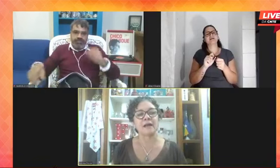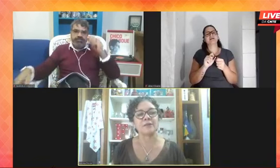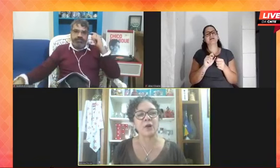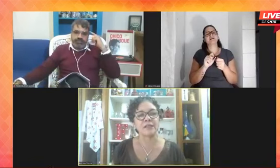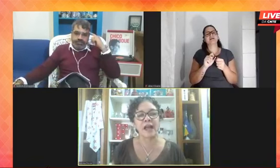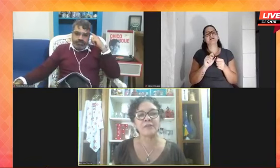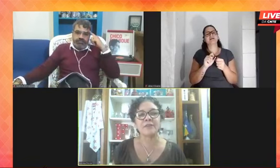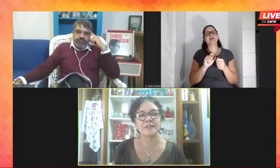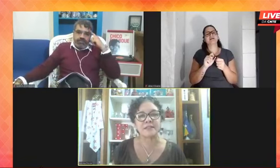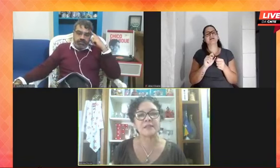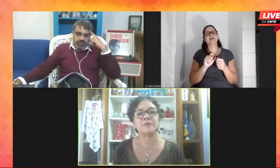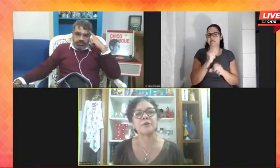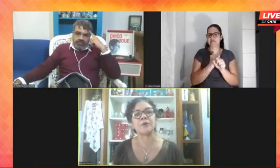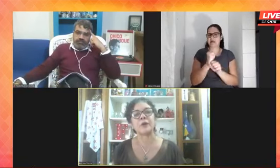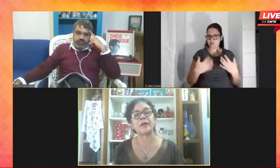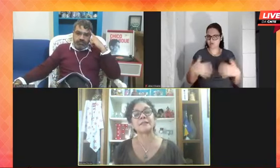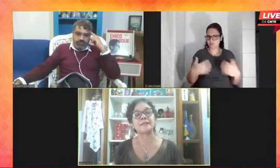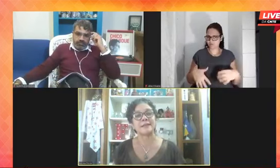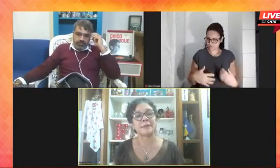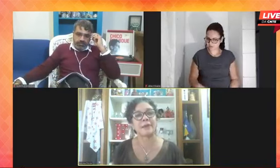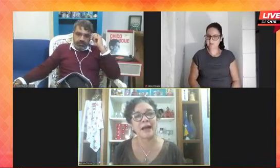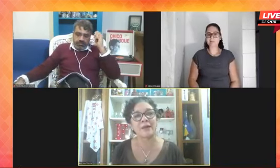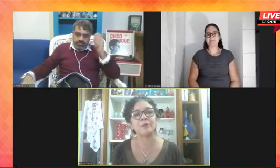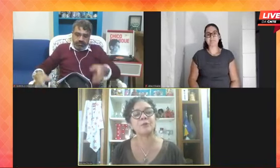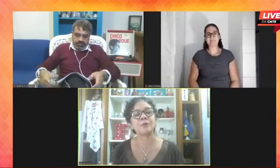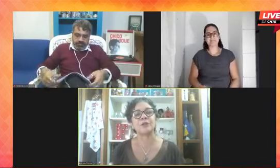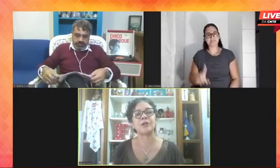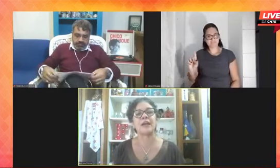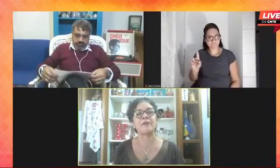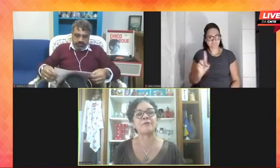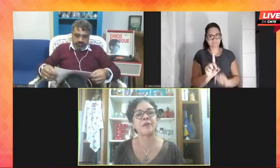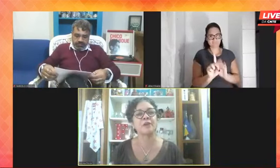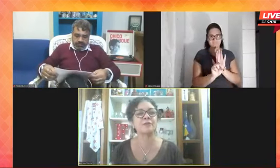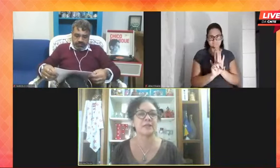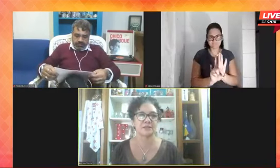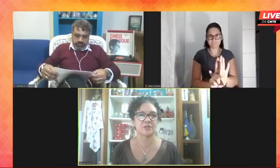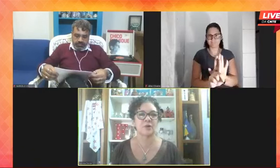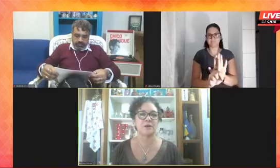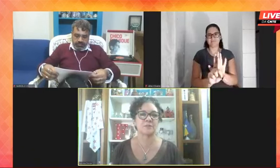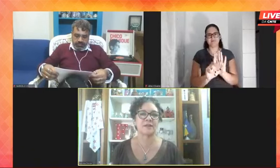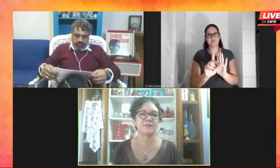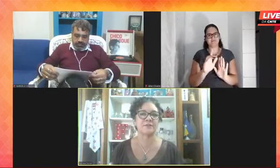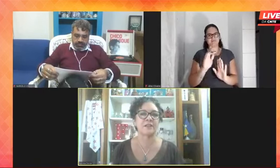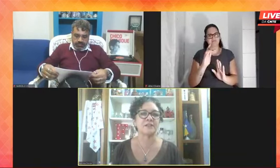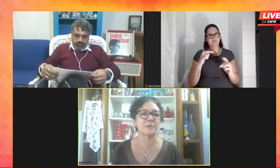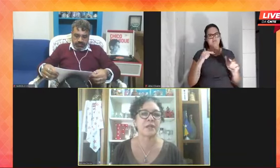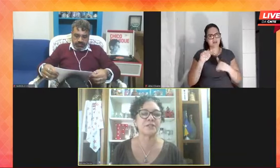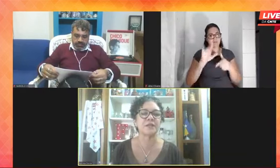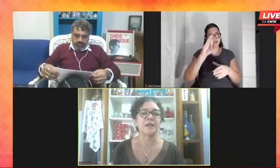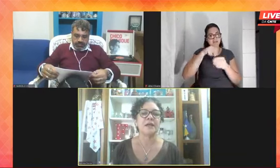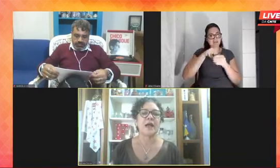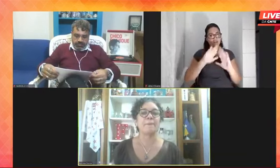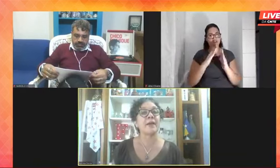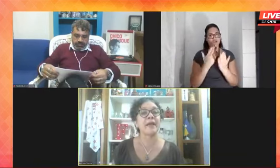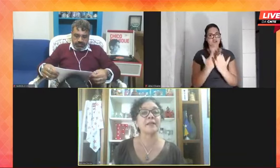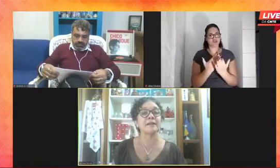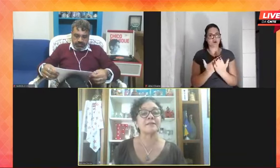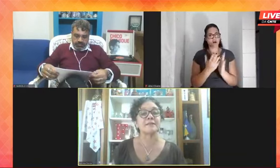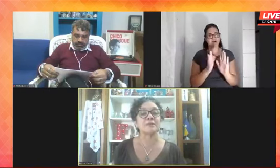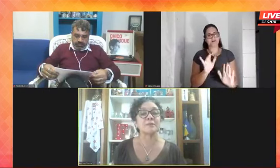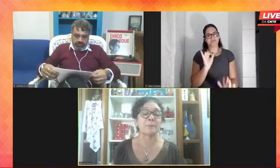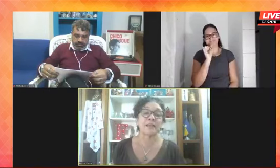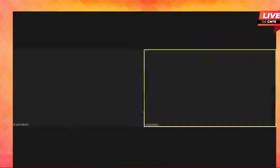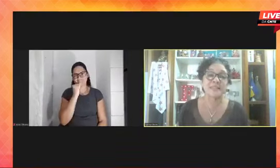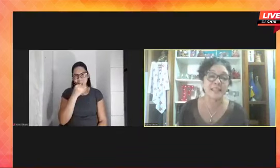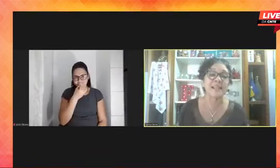para tornar visível esse trabalho que é feito nas escolas, mas infelizmente